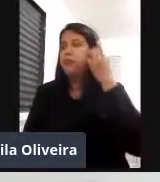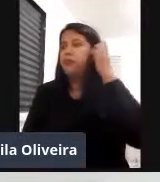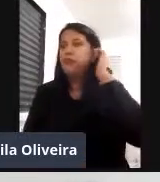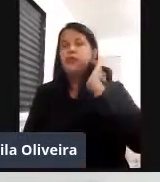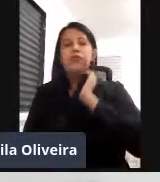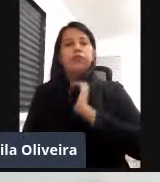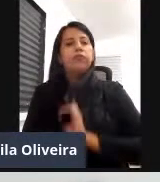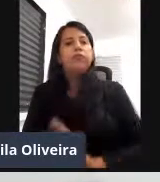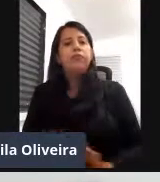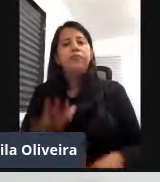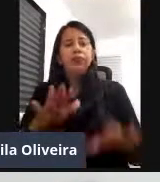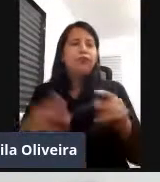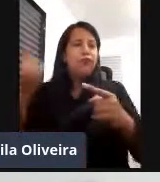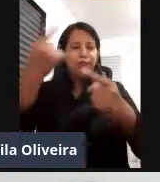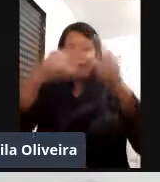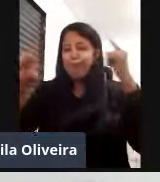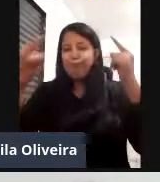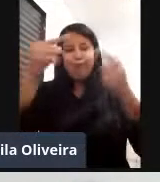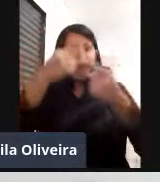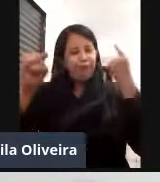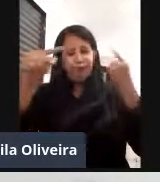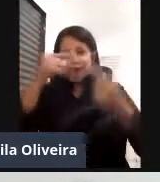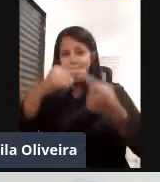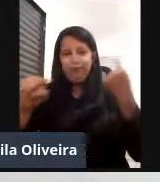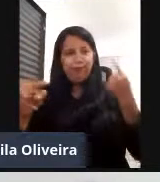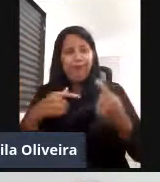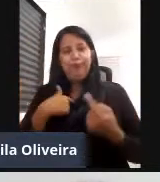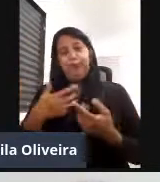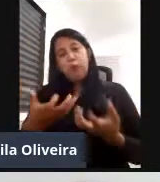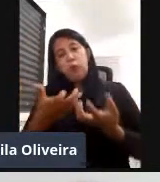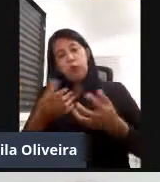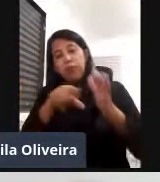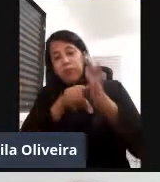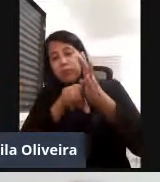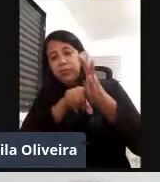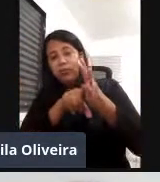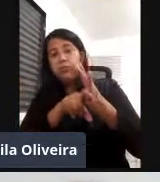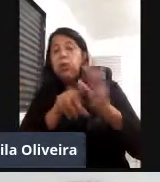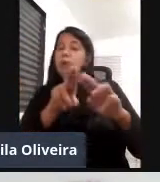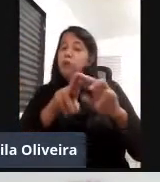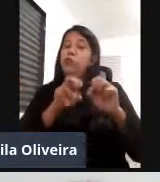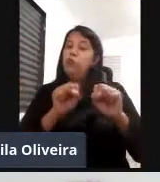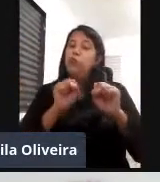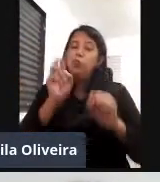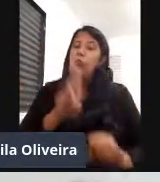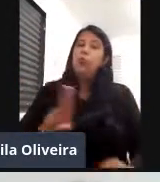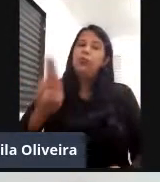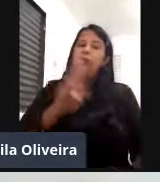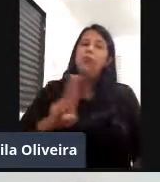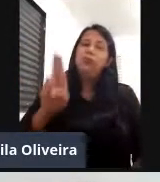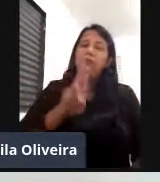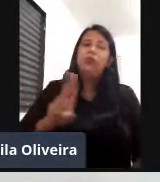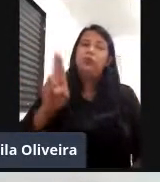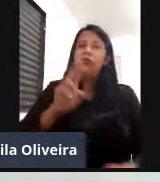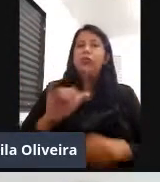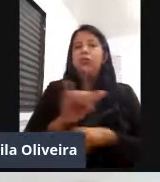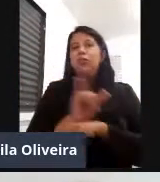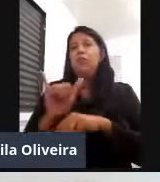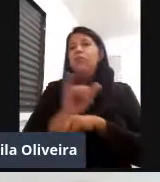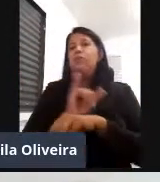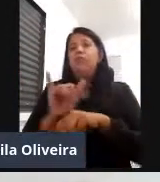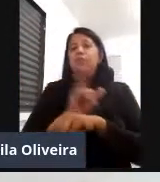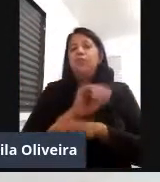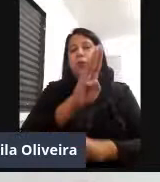está querendo pesquisar. Então, quando a gente utiliza desses operadores booleanos, a gente consegue